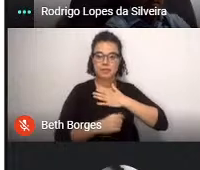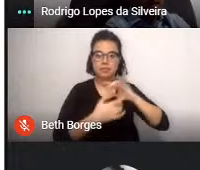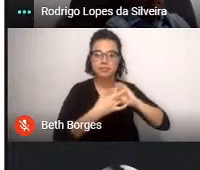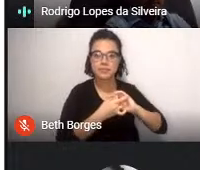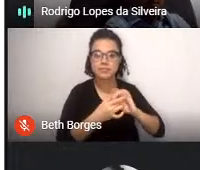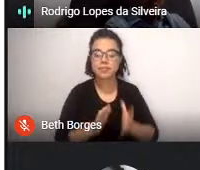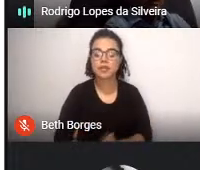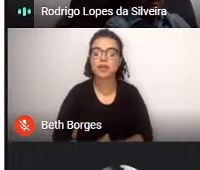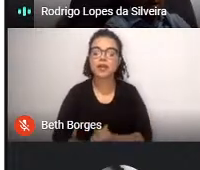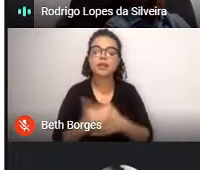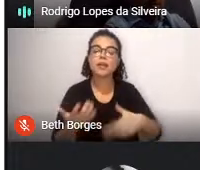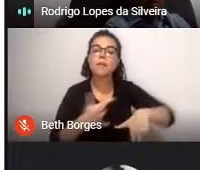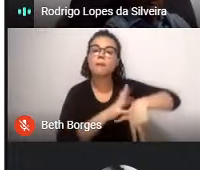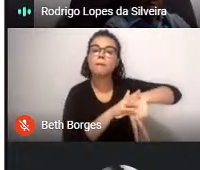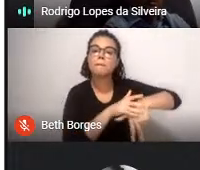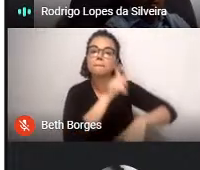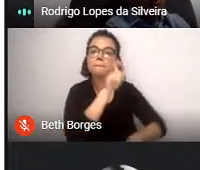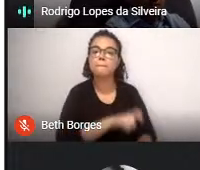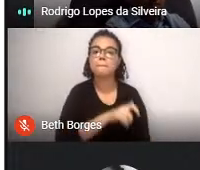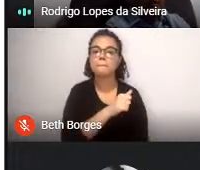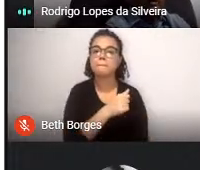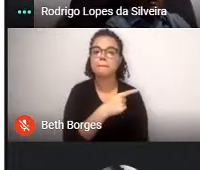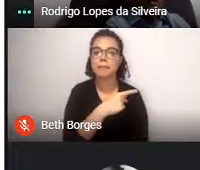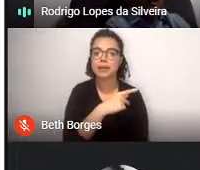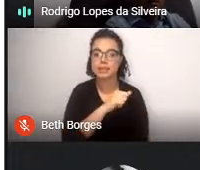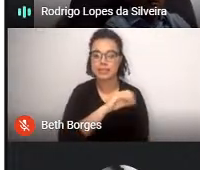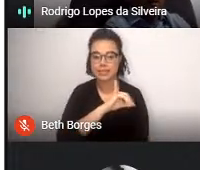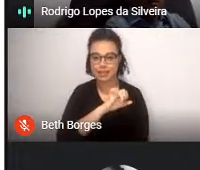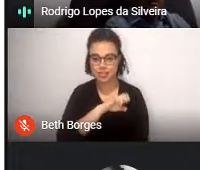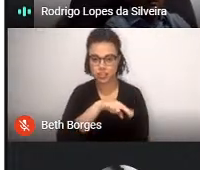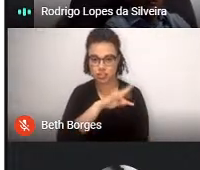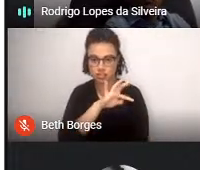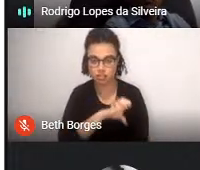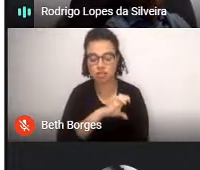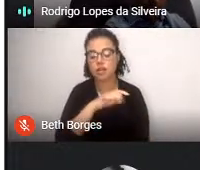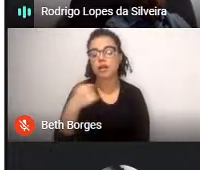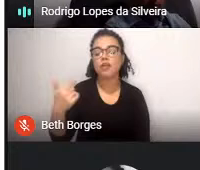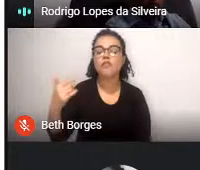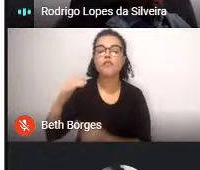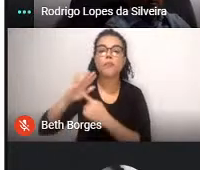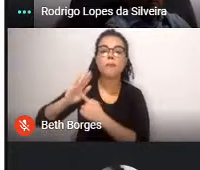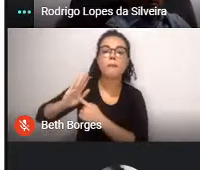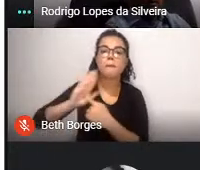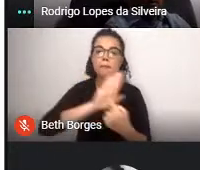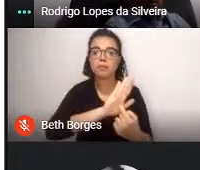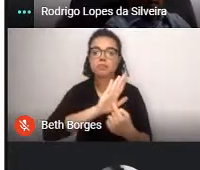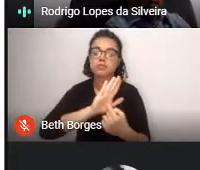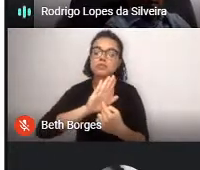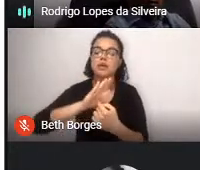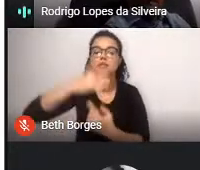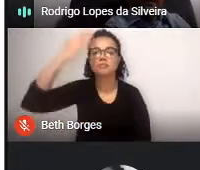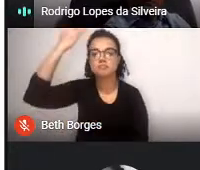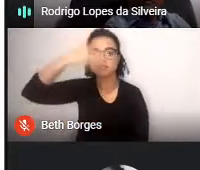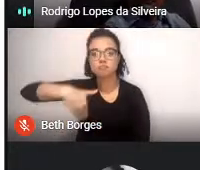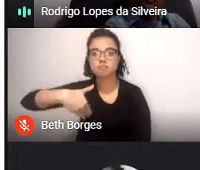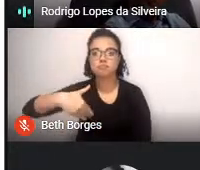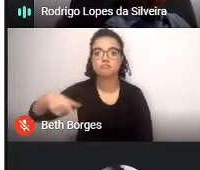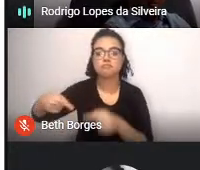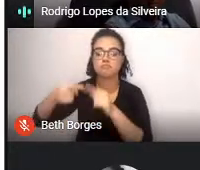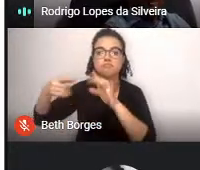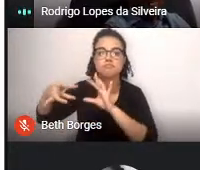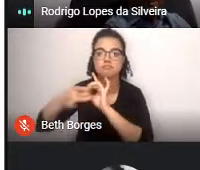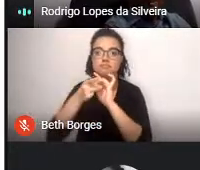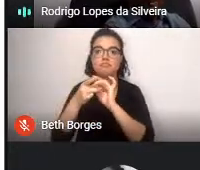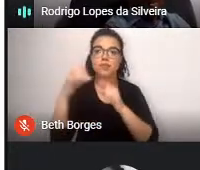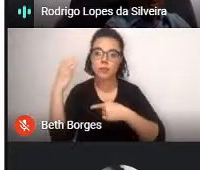paciente, é pautado em evidências científicas e em evidências que eu comprovo. É na ideia do preto do